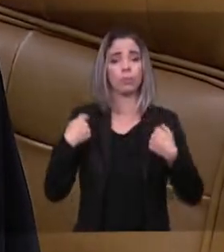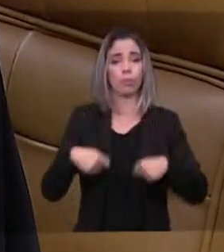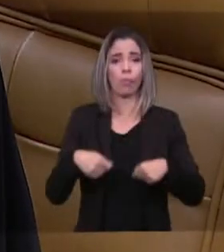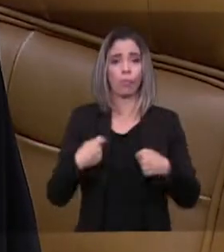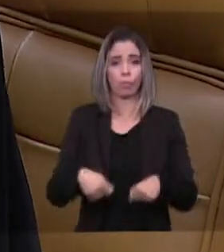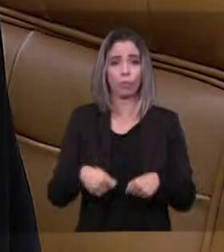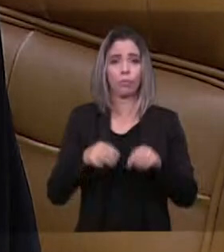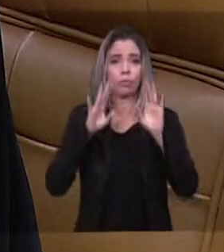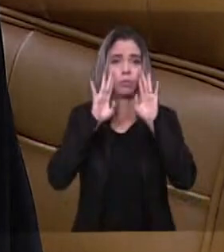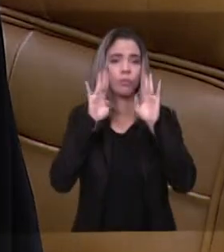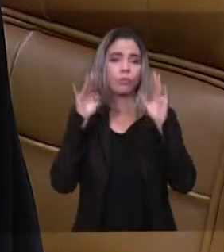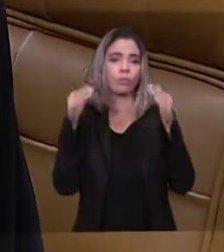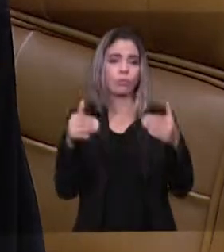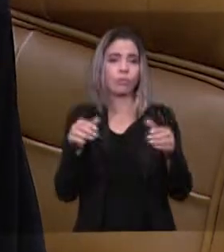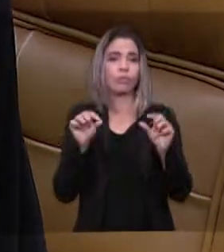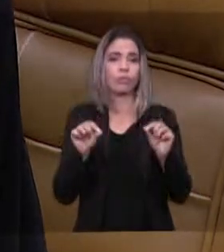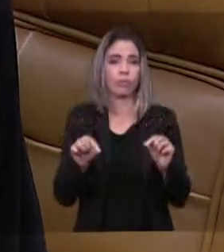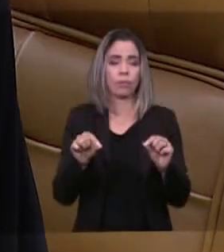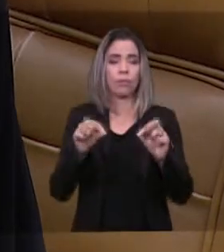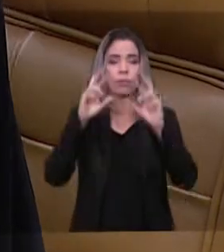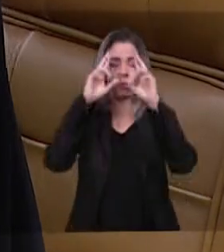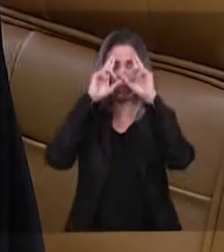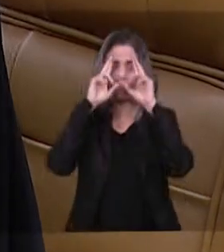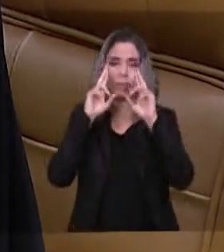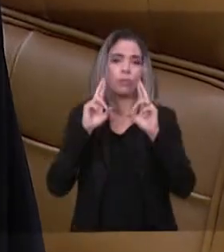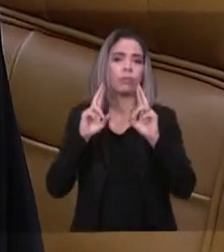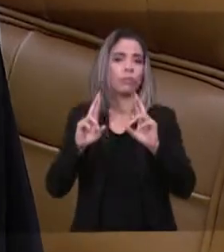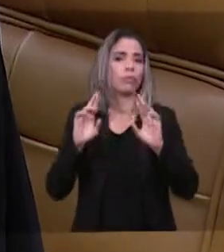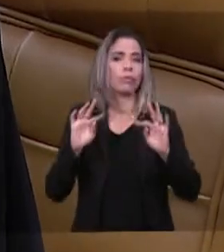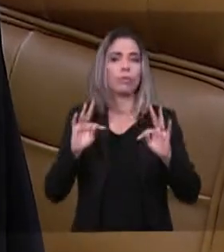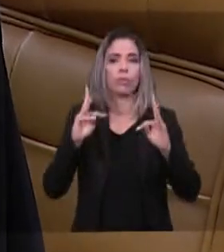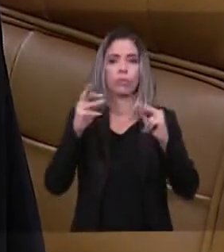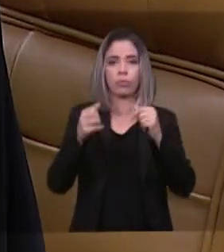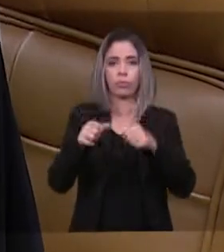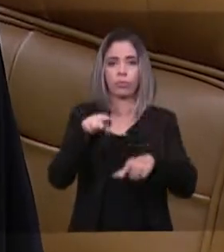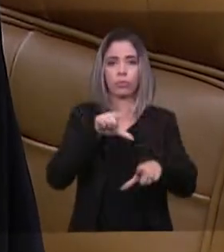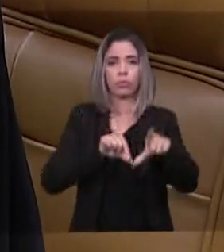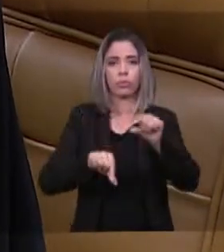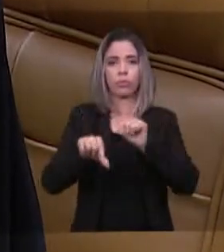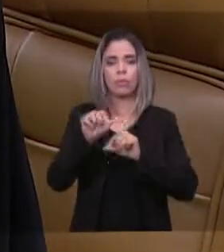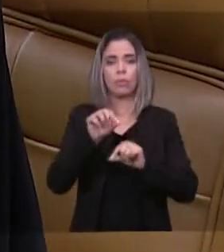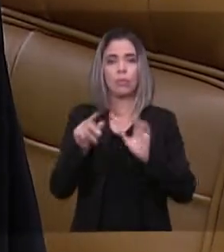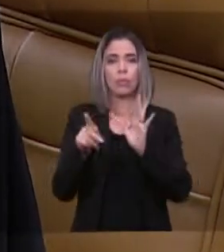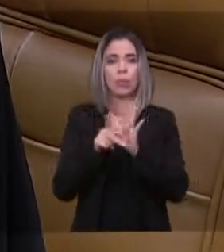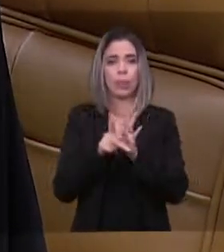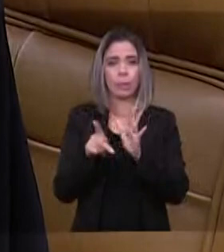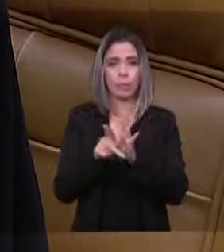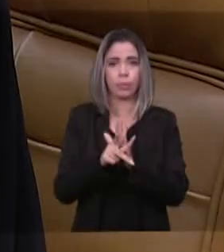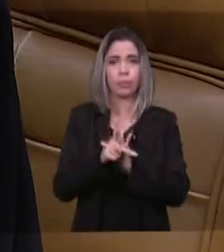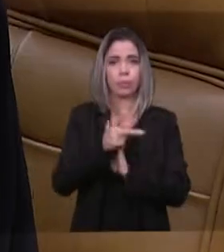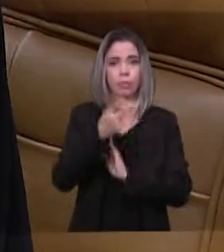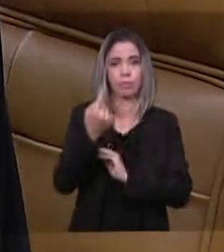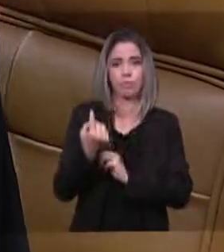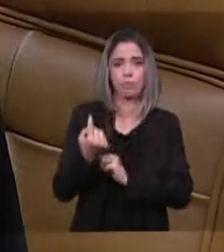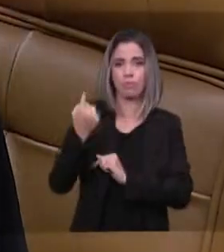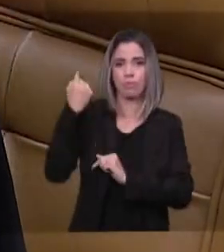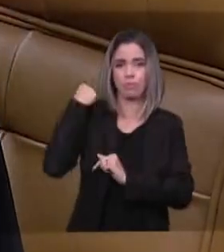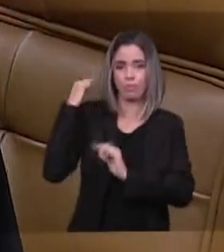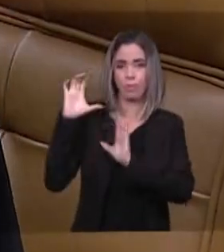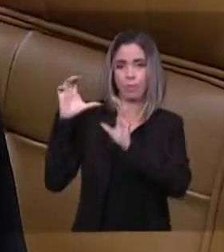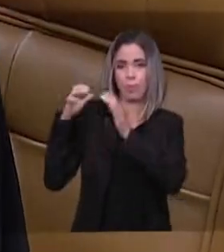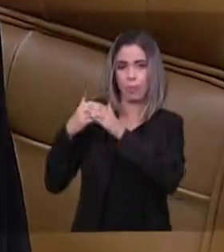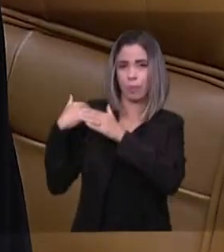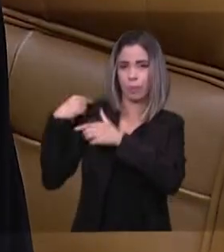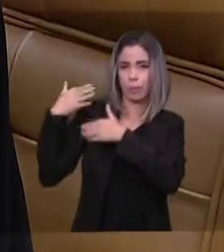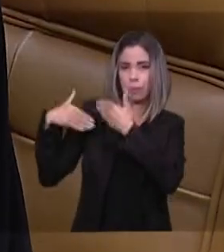que esse julgamento respeite integralmente as escolhas realizadas pelo constituinte originário, cabendo a essa